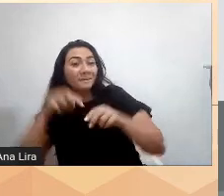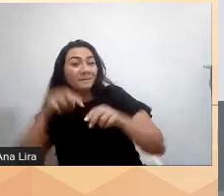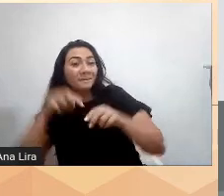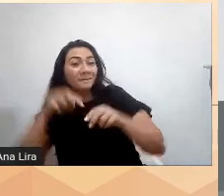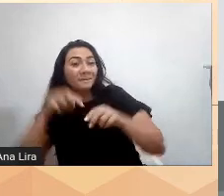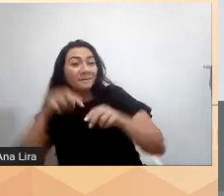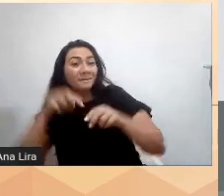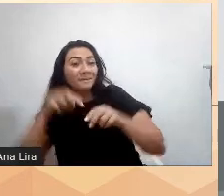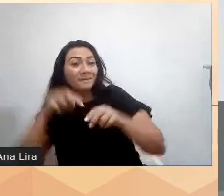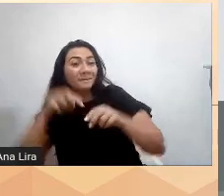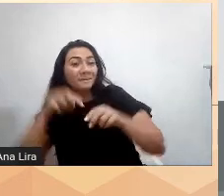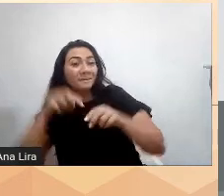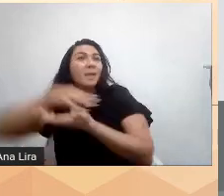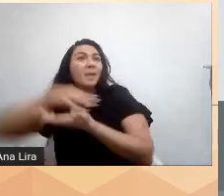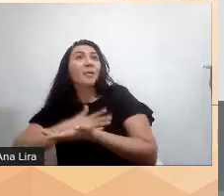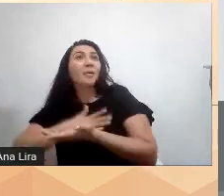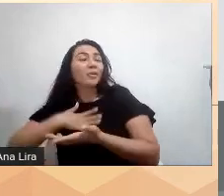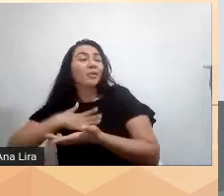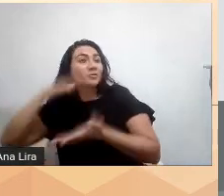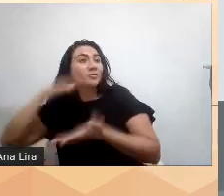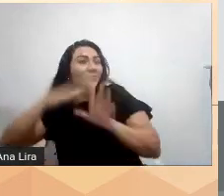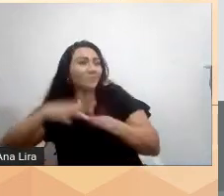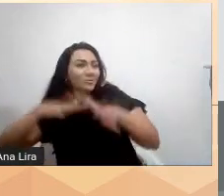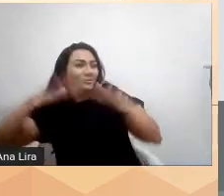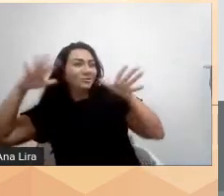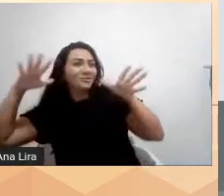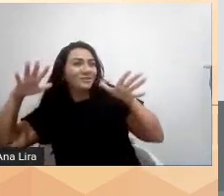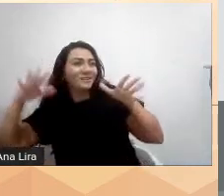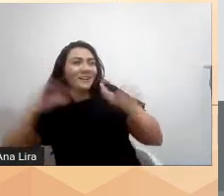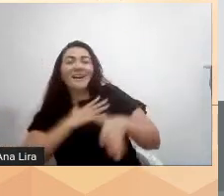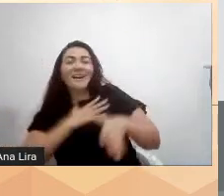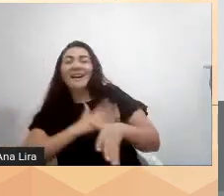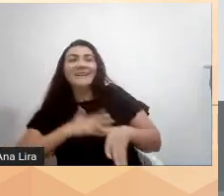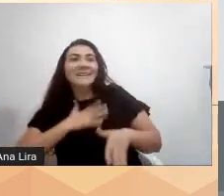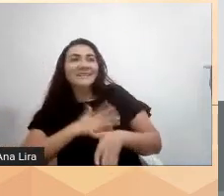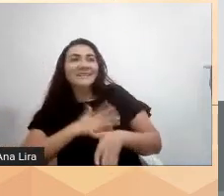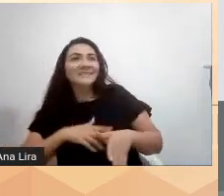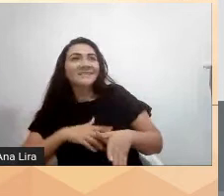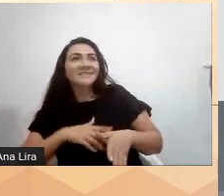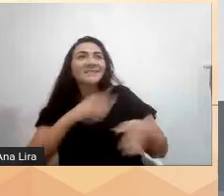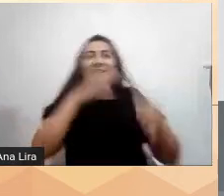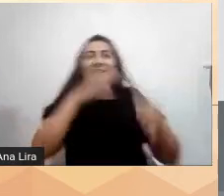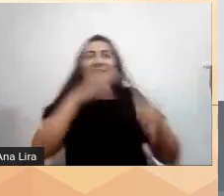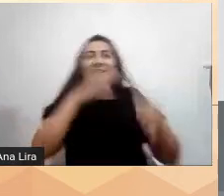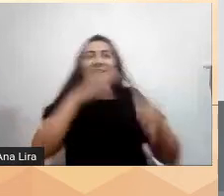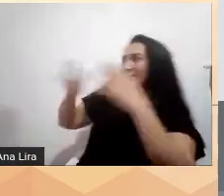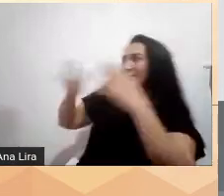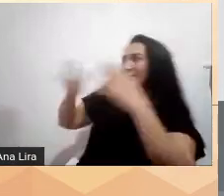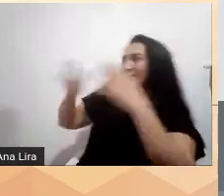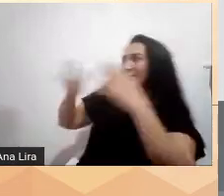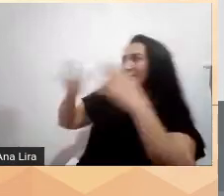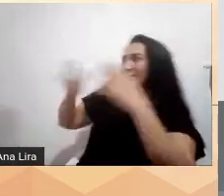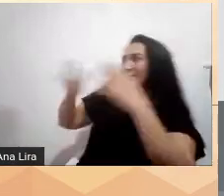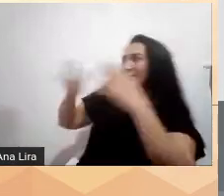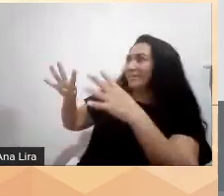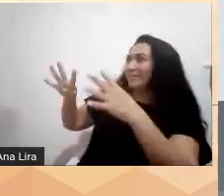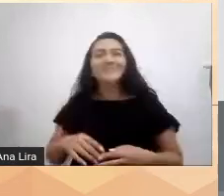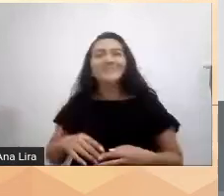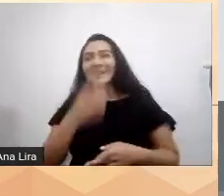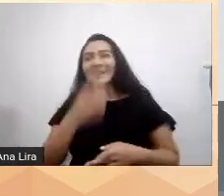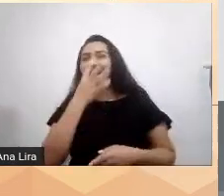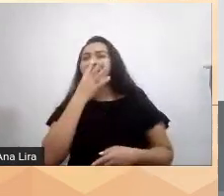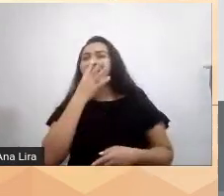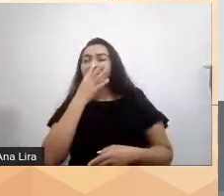sensacional. Simplesmente eu estava deslumbrada, admirada com essa palestra. E da mesma forma